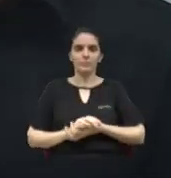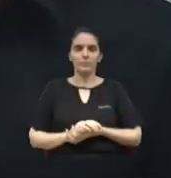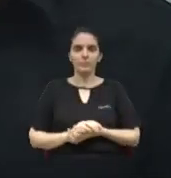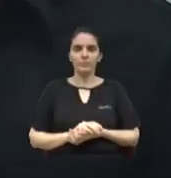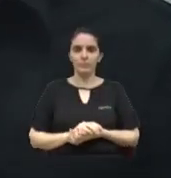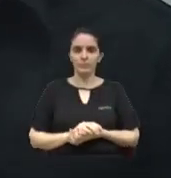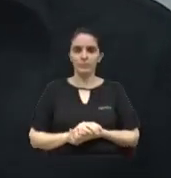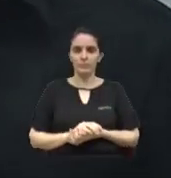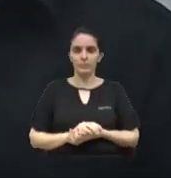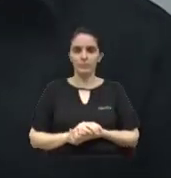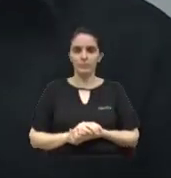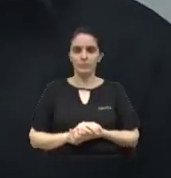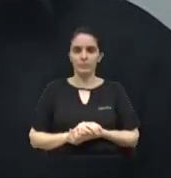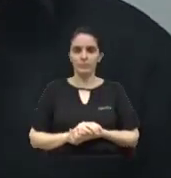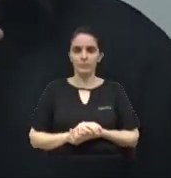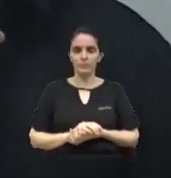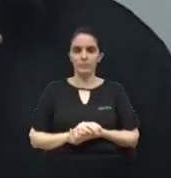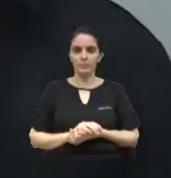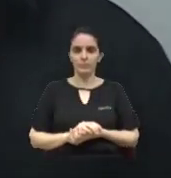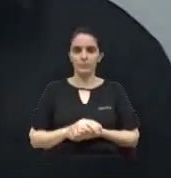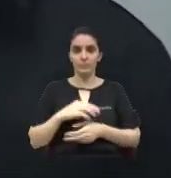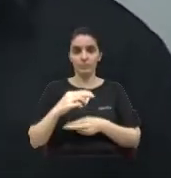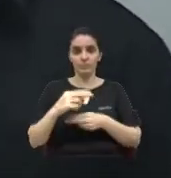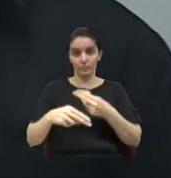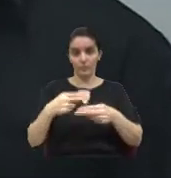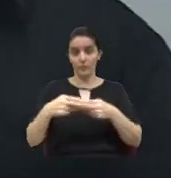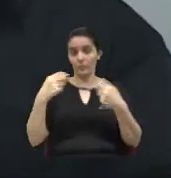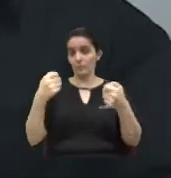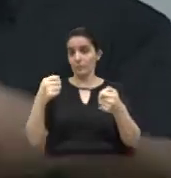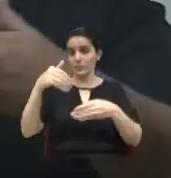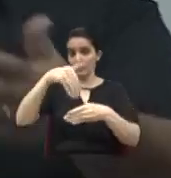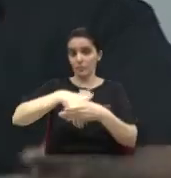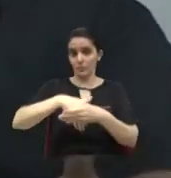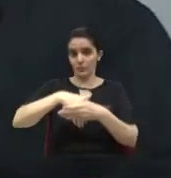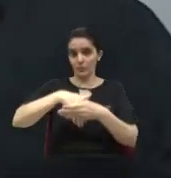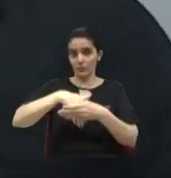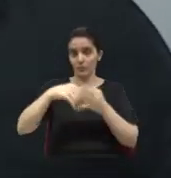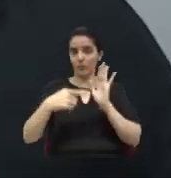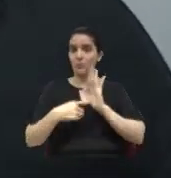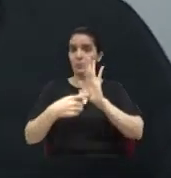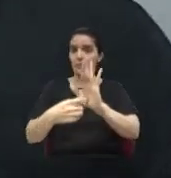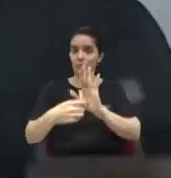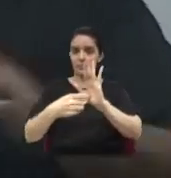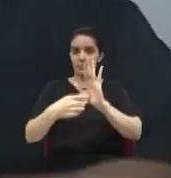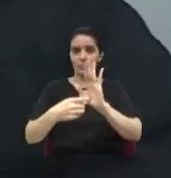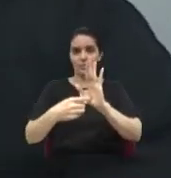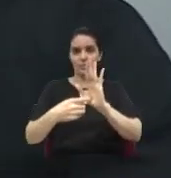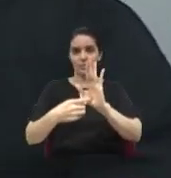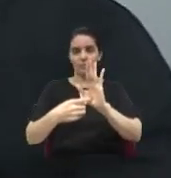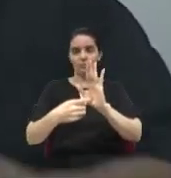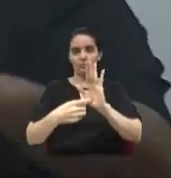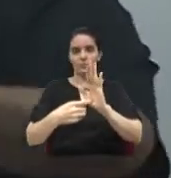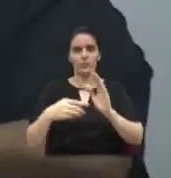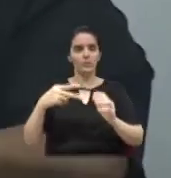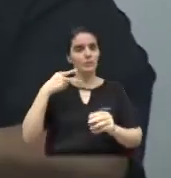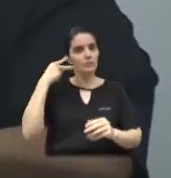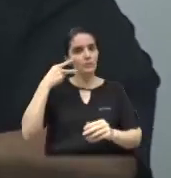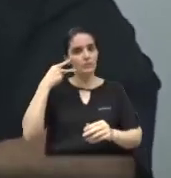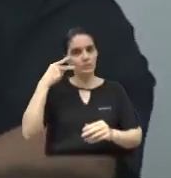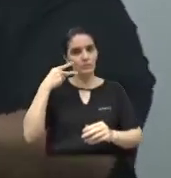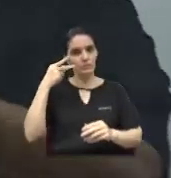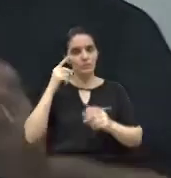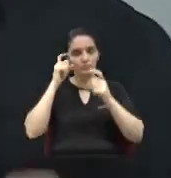farmácia na Policlínica. E por isso que nós temos que votar, né? Mostrar através dessa moção que a Câmara Municipal está preocupada